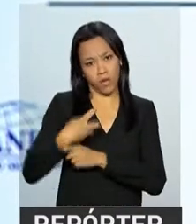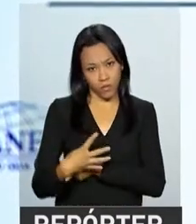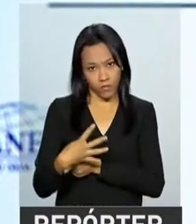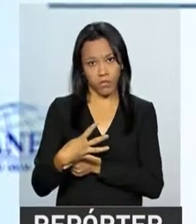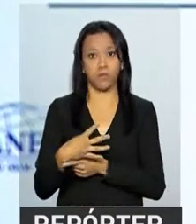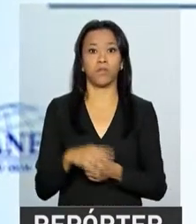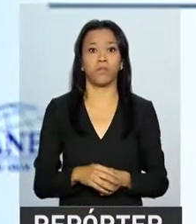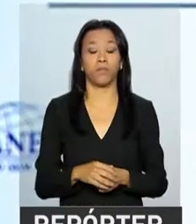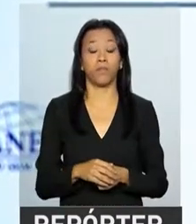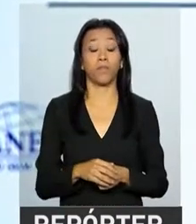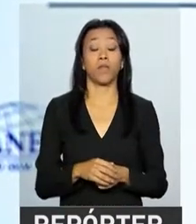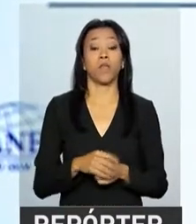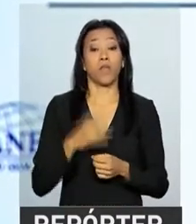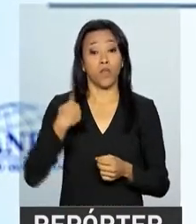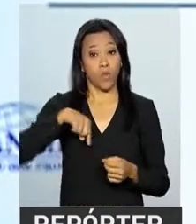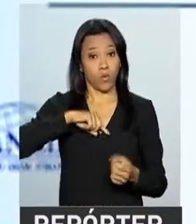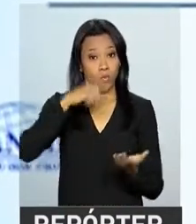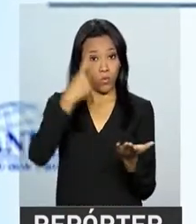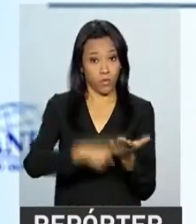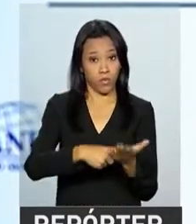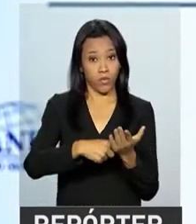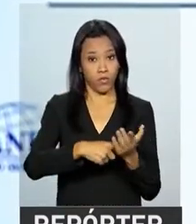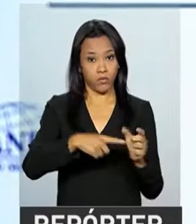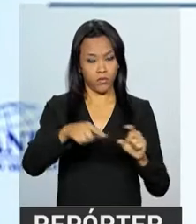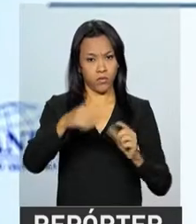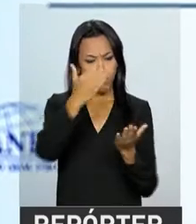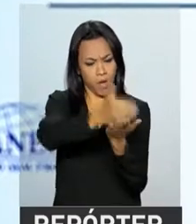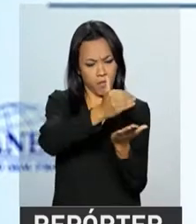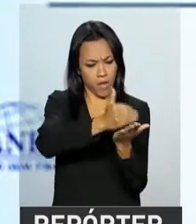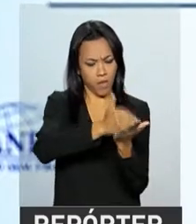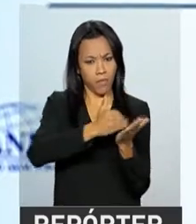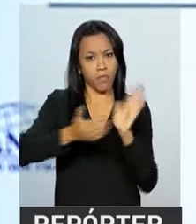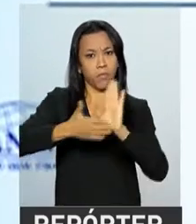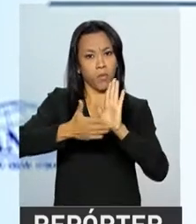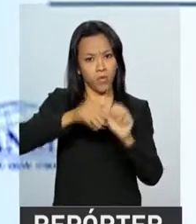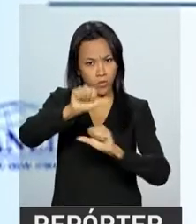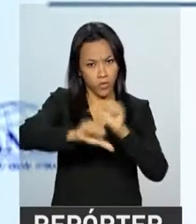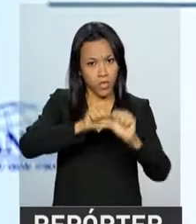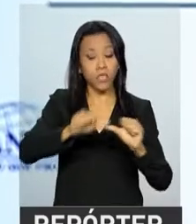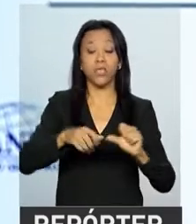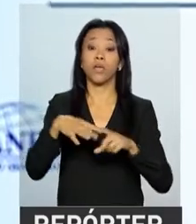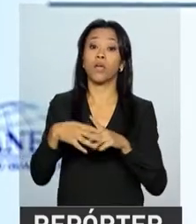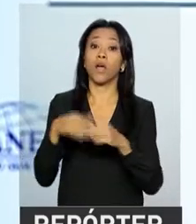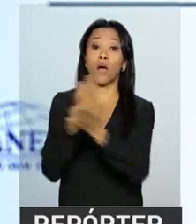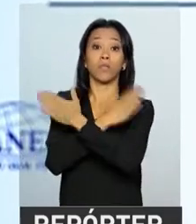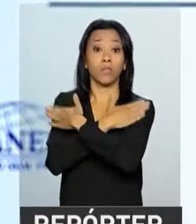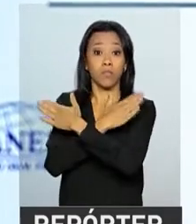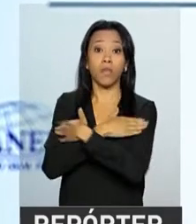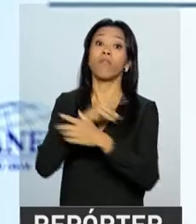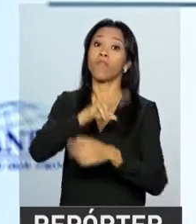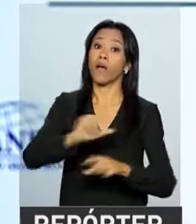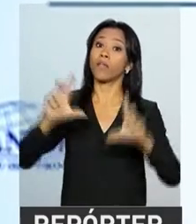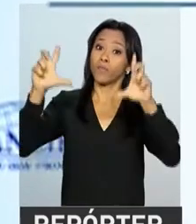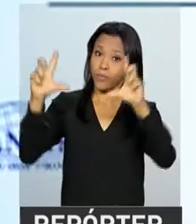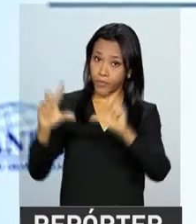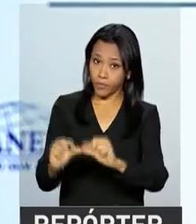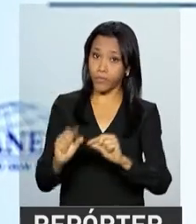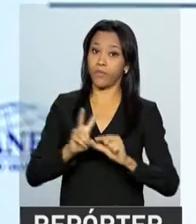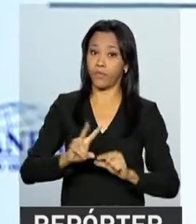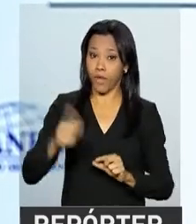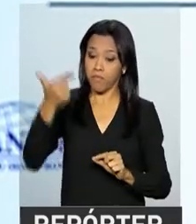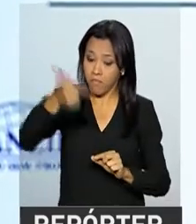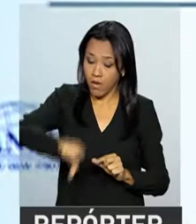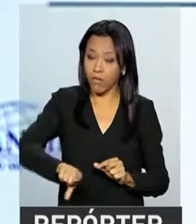nossa agenda de reformas, o desemprego cairá ainda mais. A